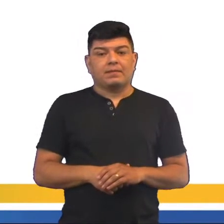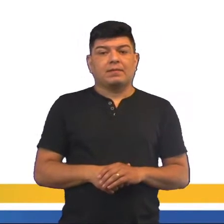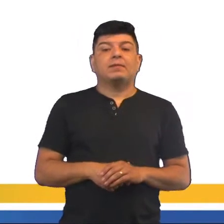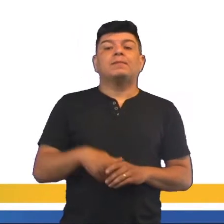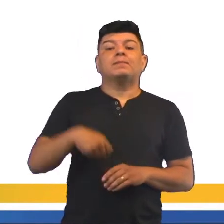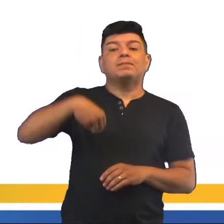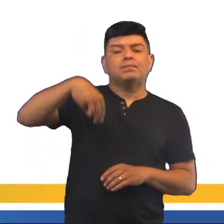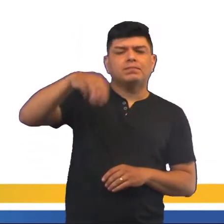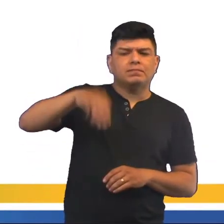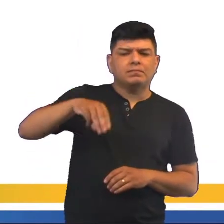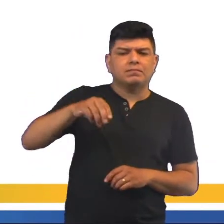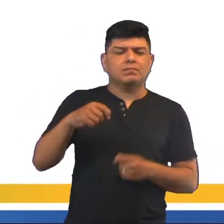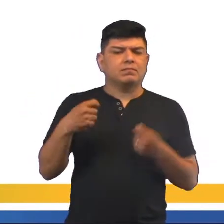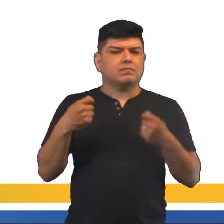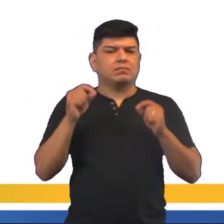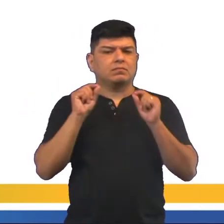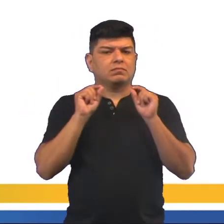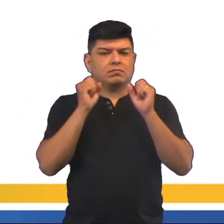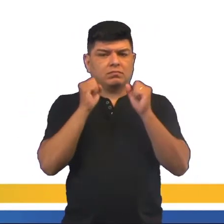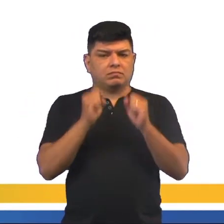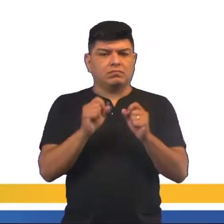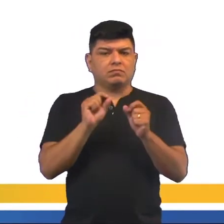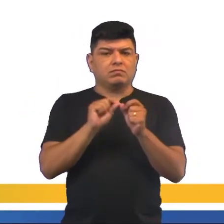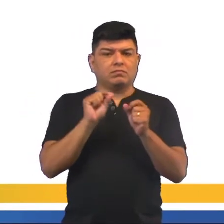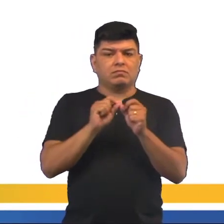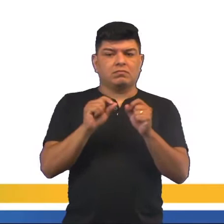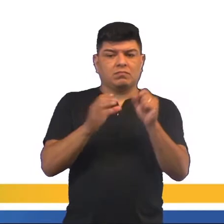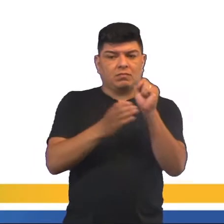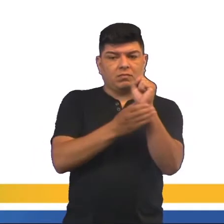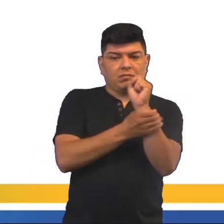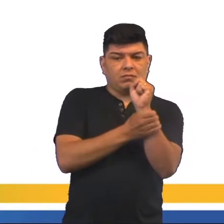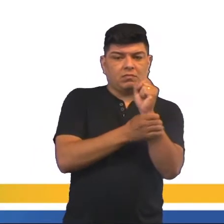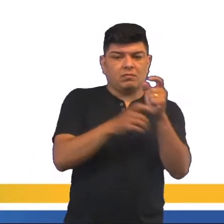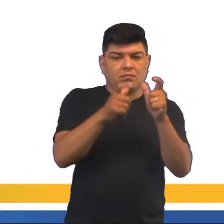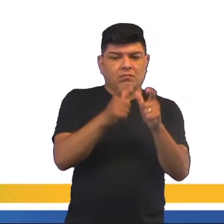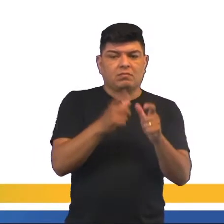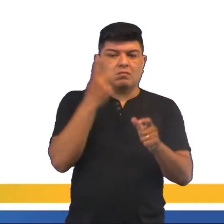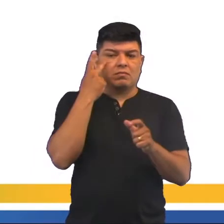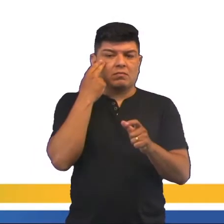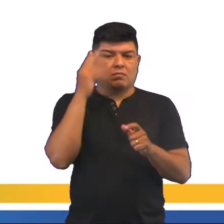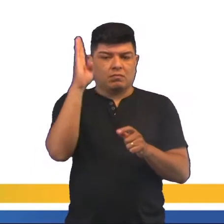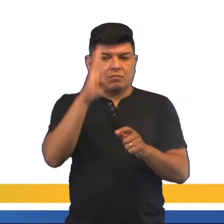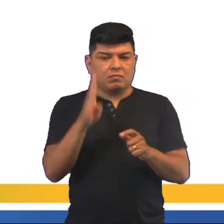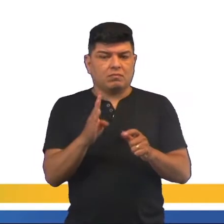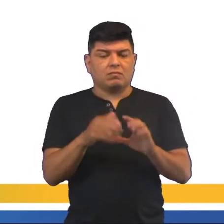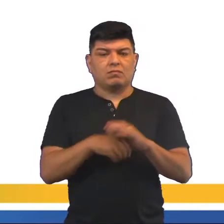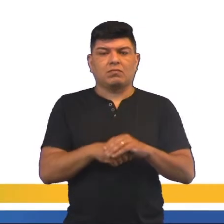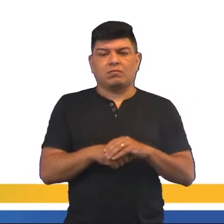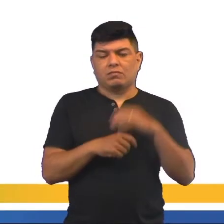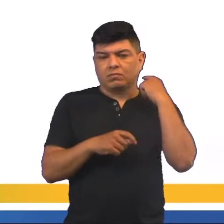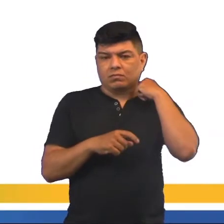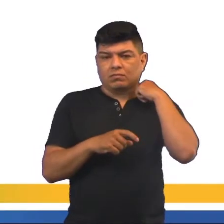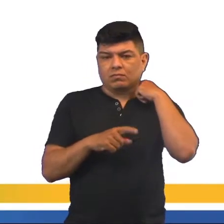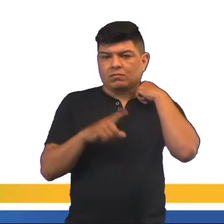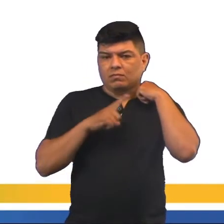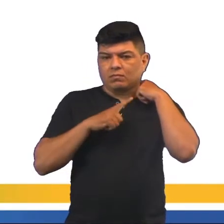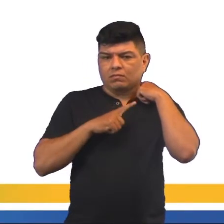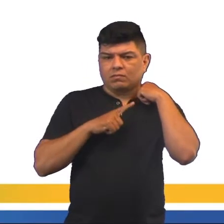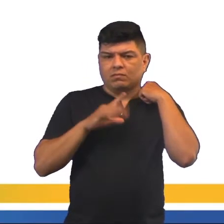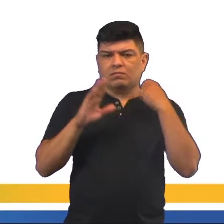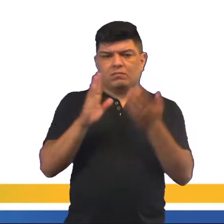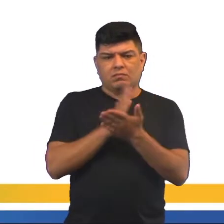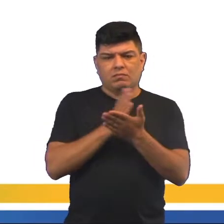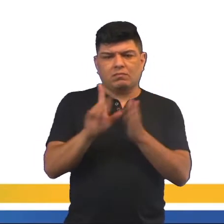é que deve e como deve ser feita a proteção dos ambientes naturais brasileiros? Será que tem alguma